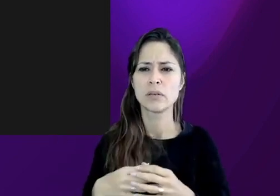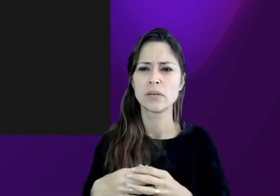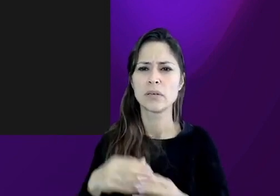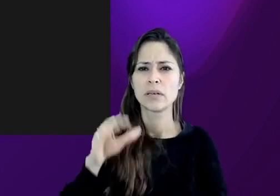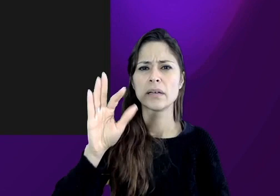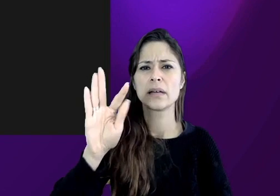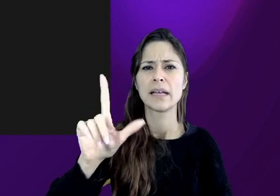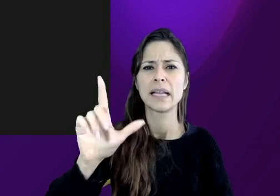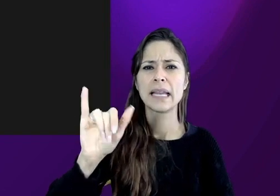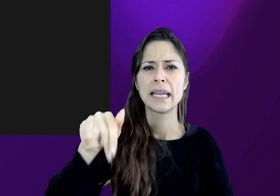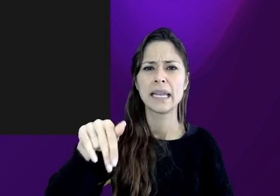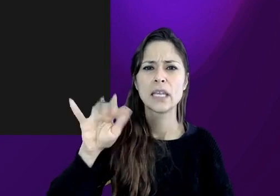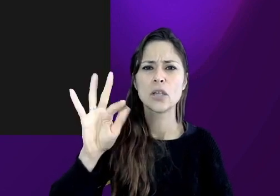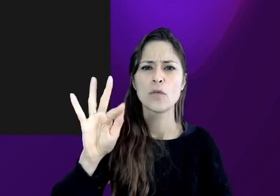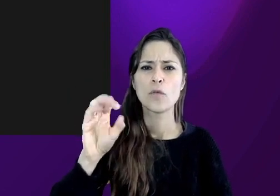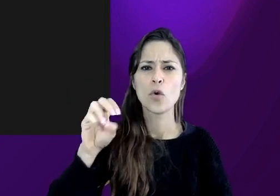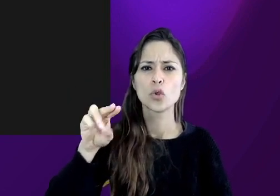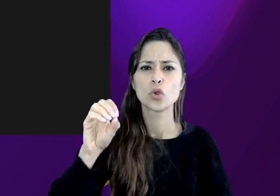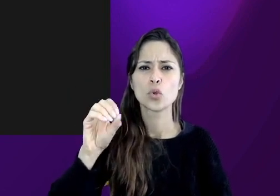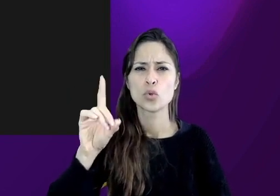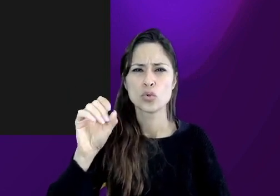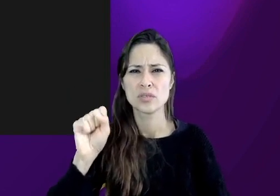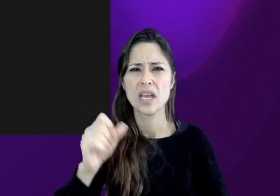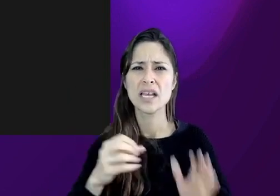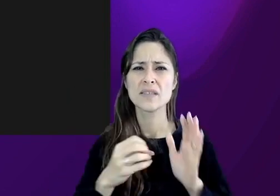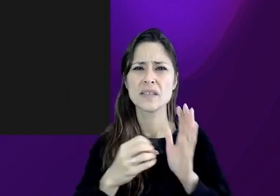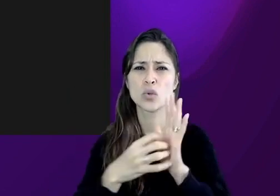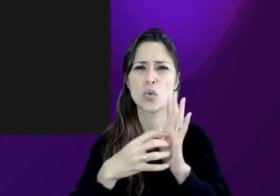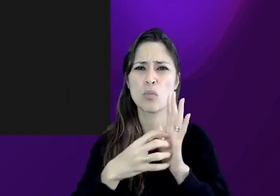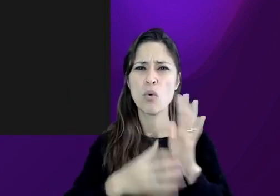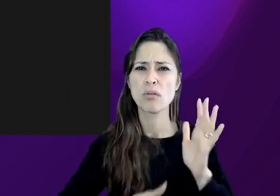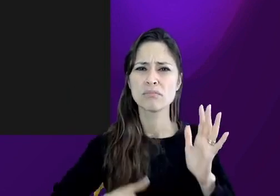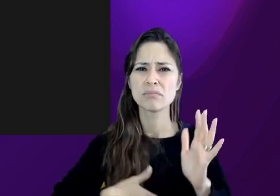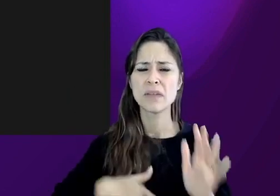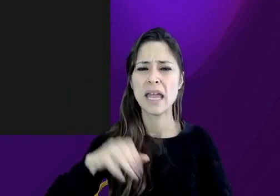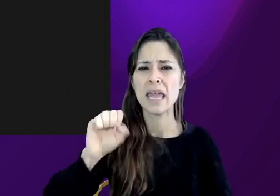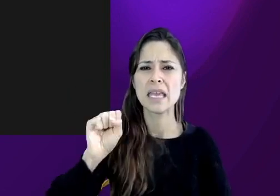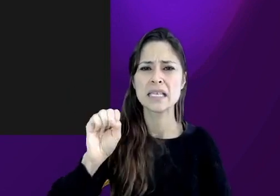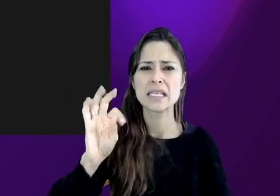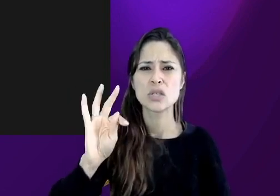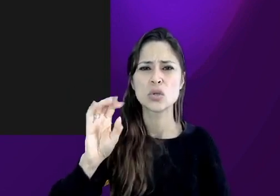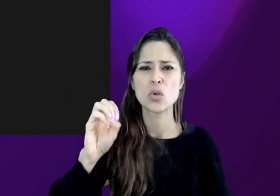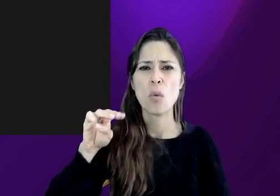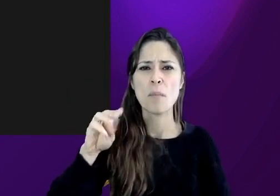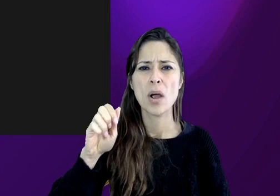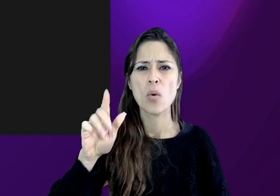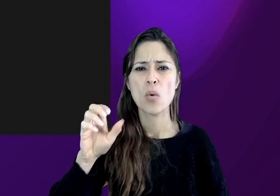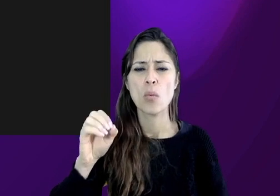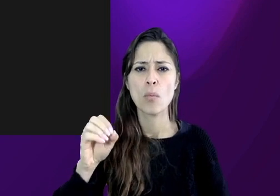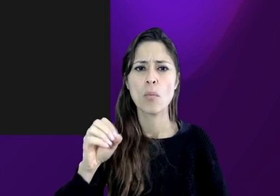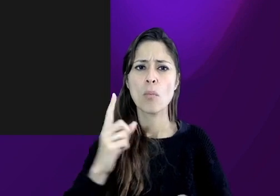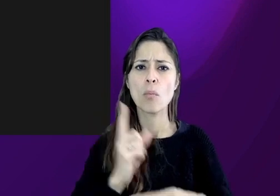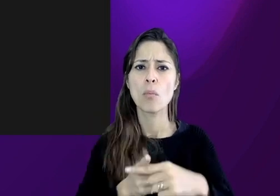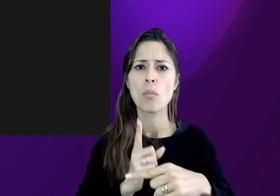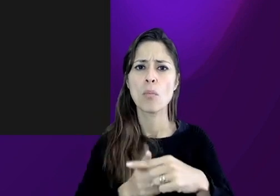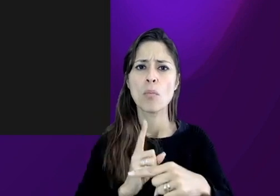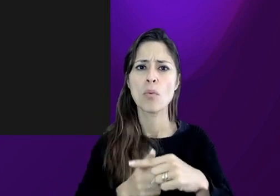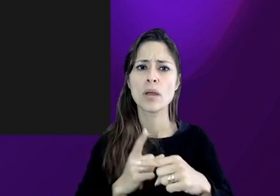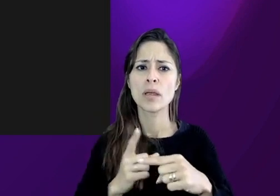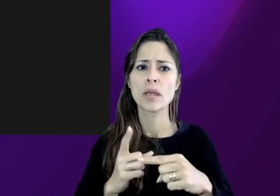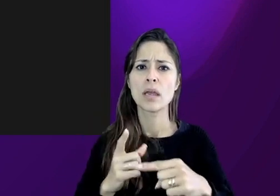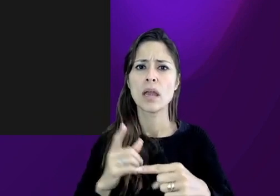linfonodais, que às vezes o tumor de estômago nos apresenta, porque acho que o Oriente ele tinha uma